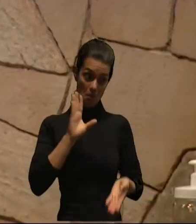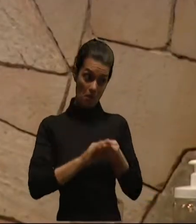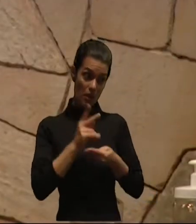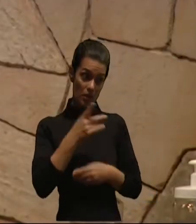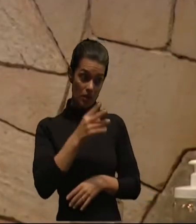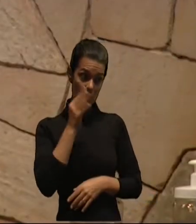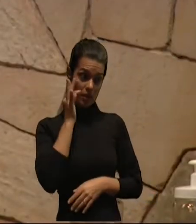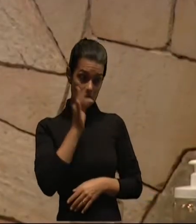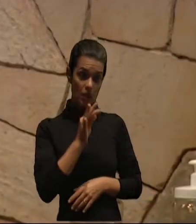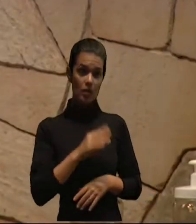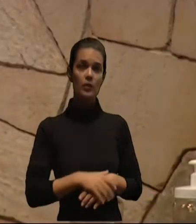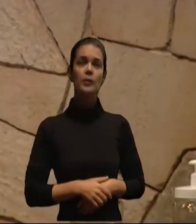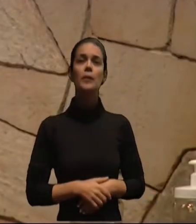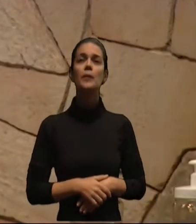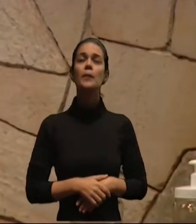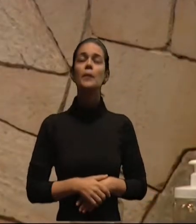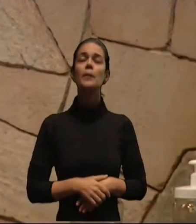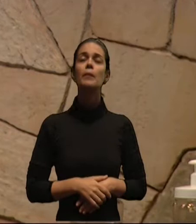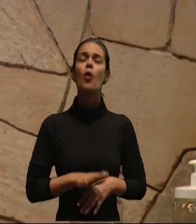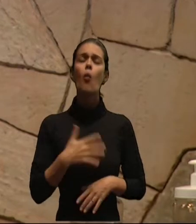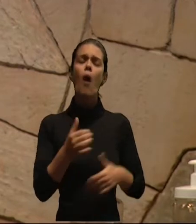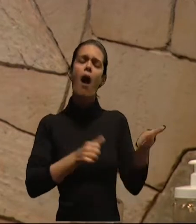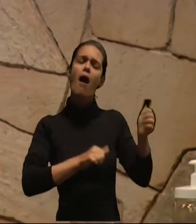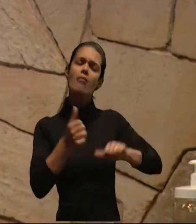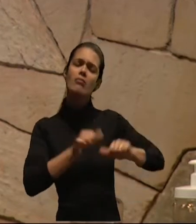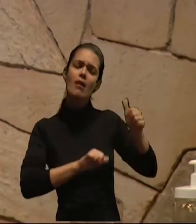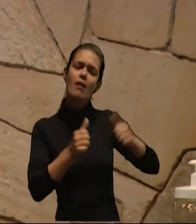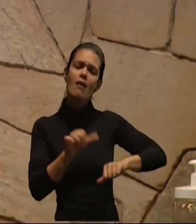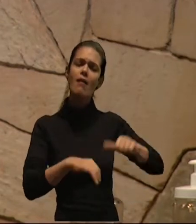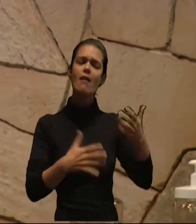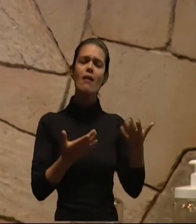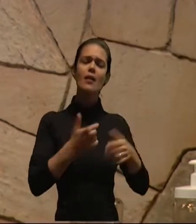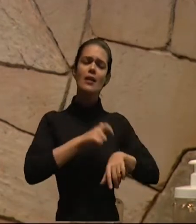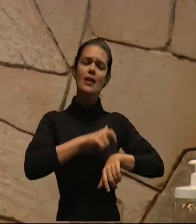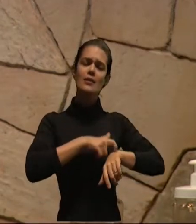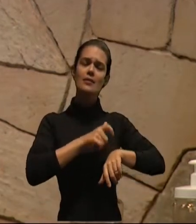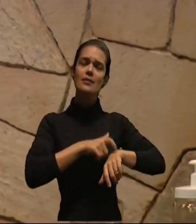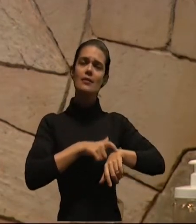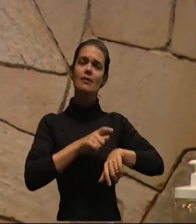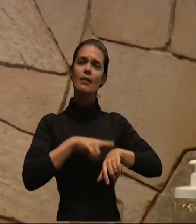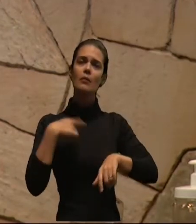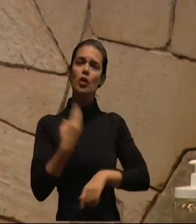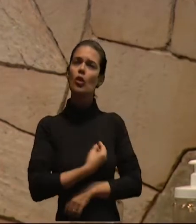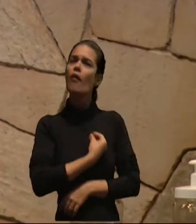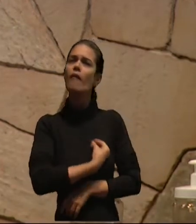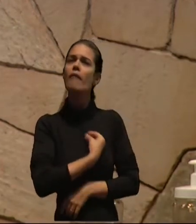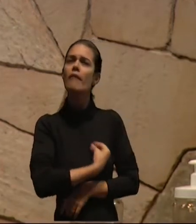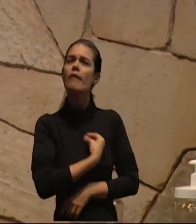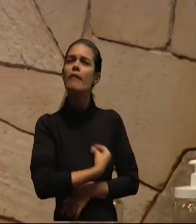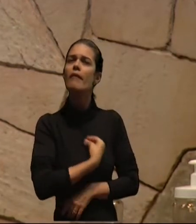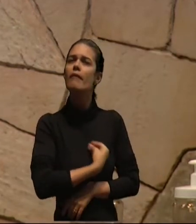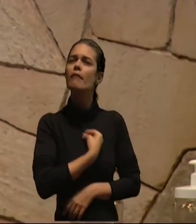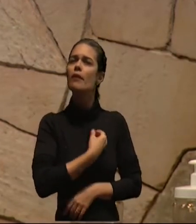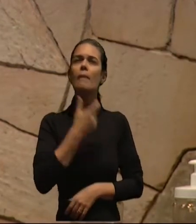irmã, qual a análise que você faz ou faria desse tempo que nós estamos vivendo, numa perspectiva cristã,